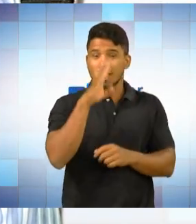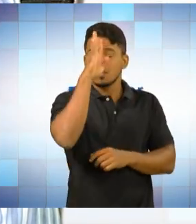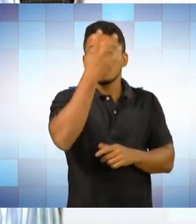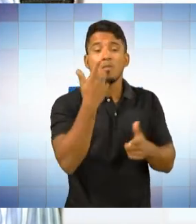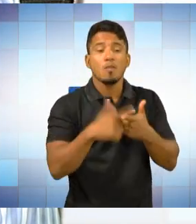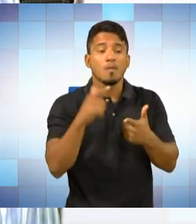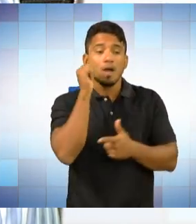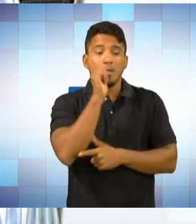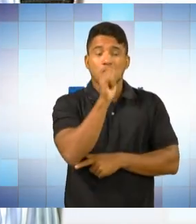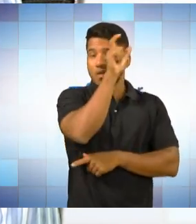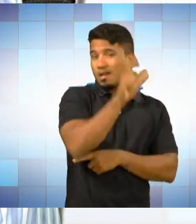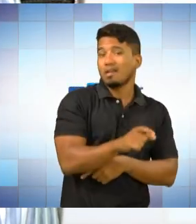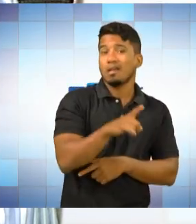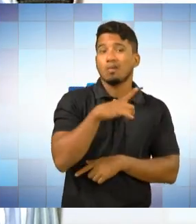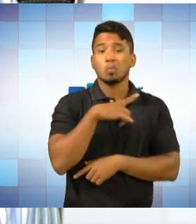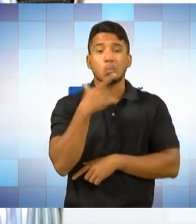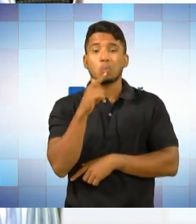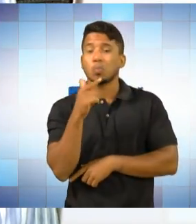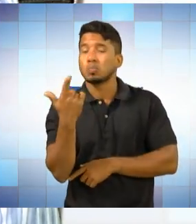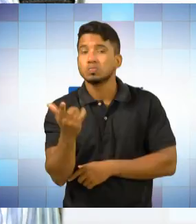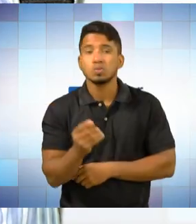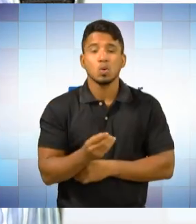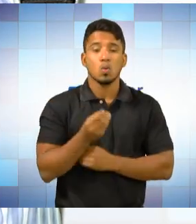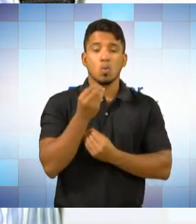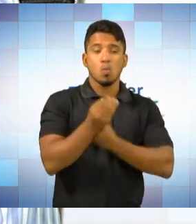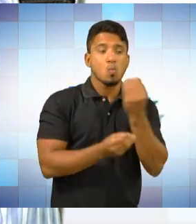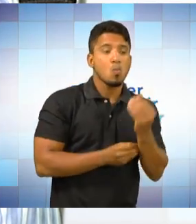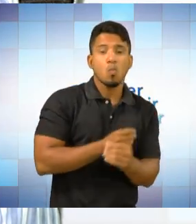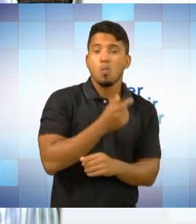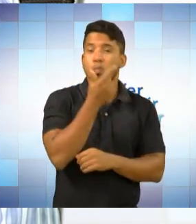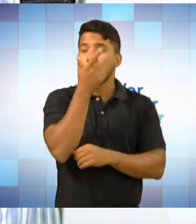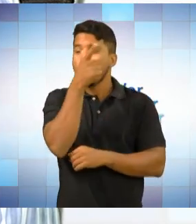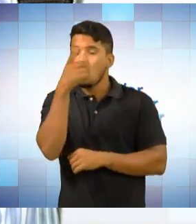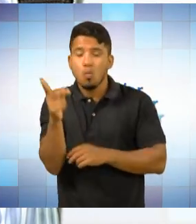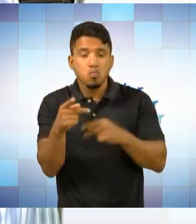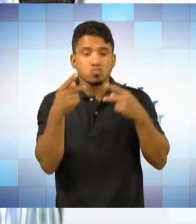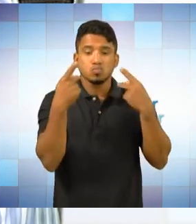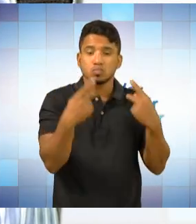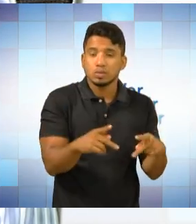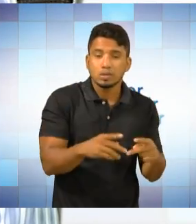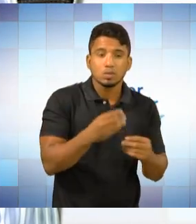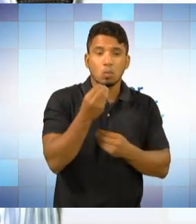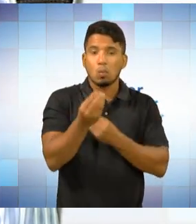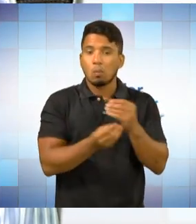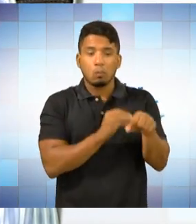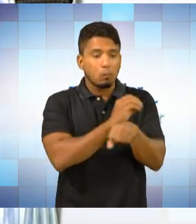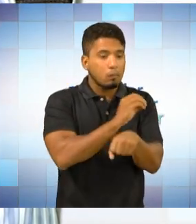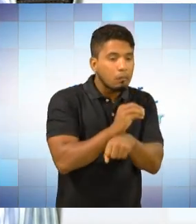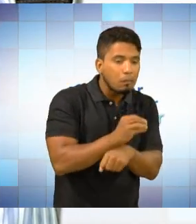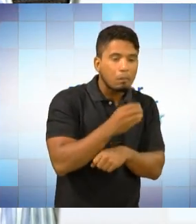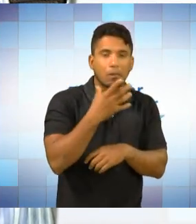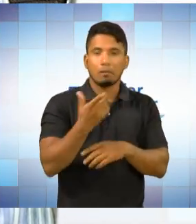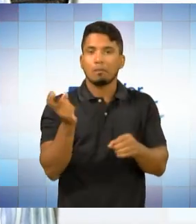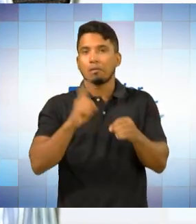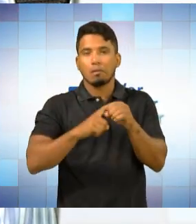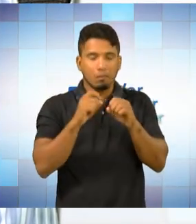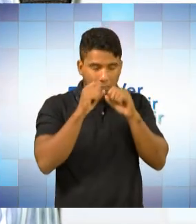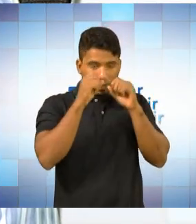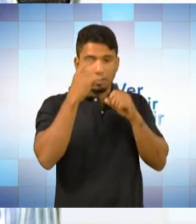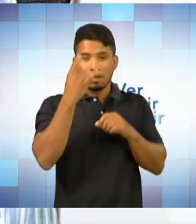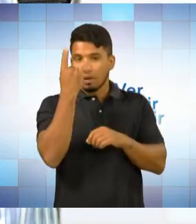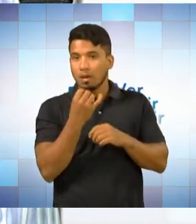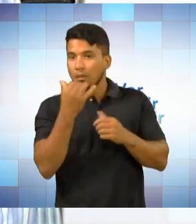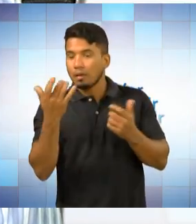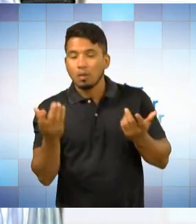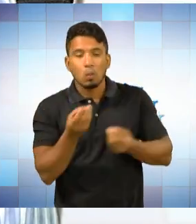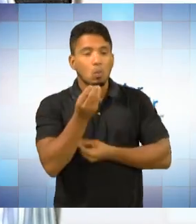daquela moça, já que não tínhamos uma outra alternativa, não tinha tratamento para a sua cegueira, não tinha nada